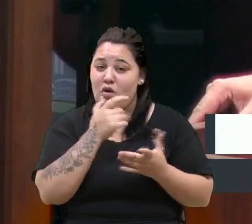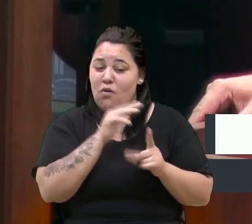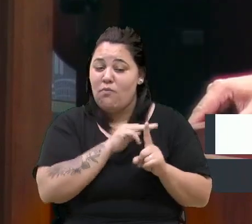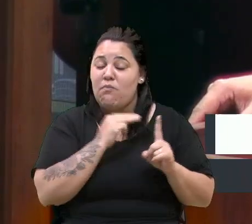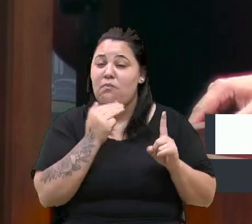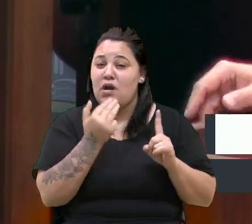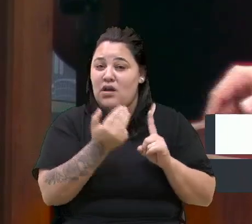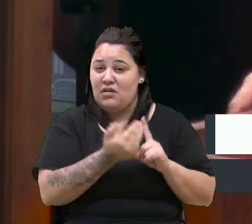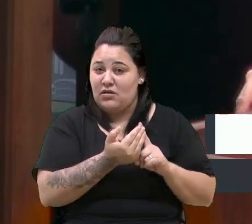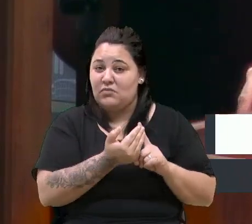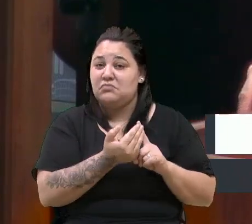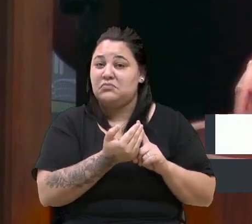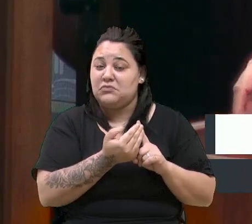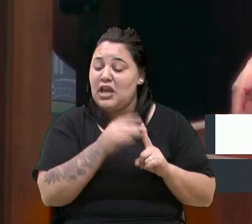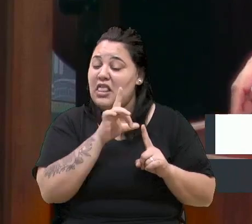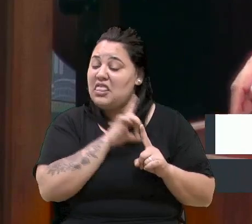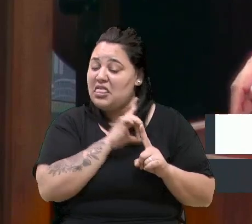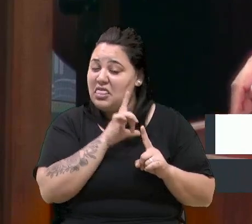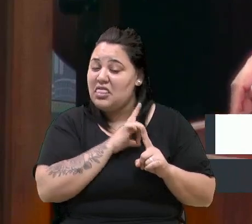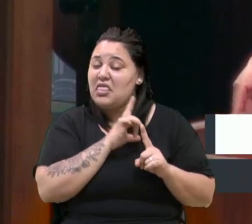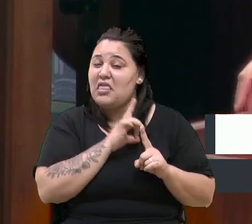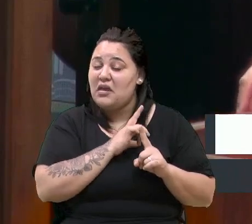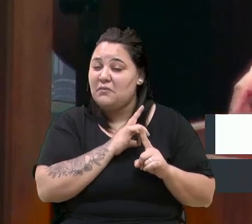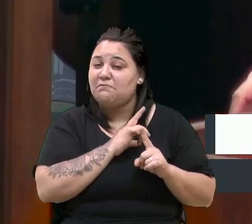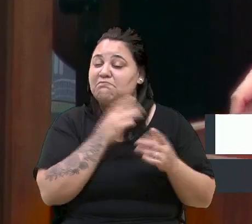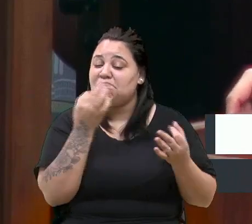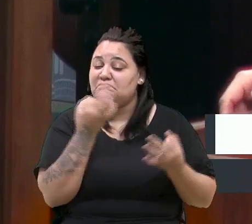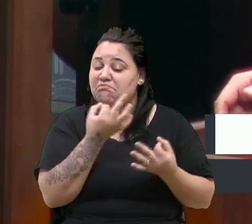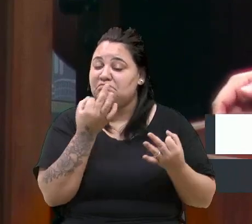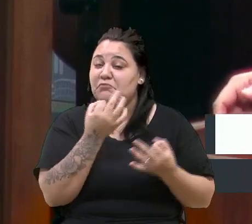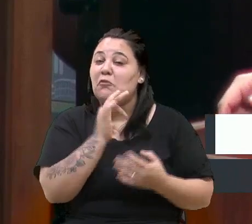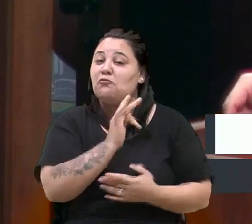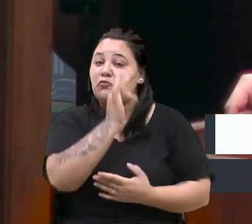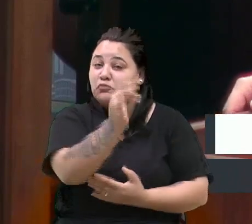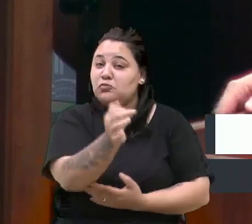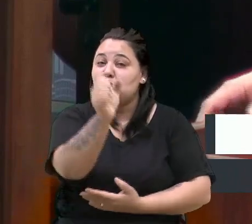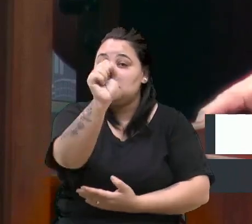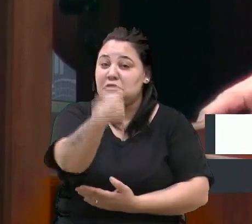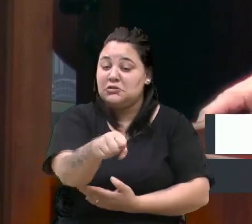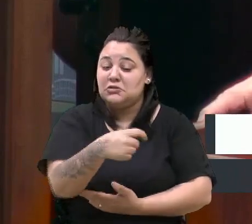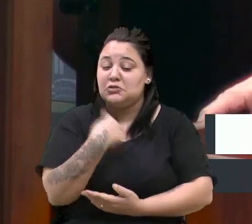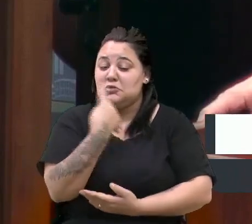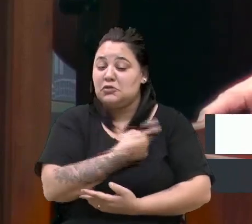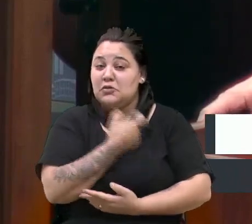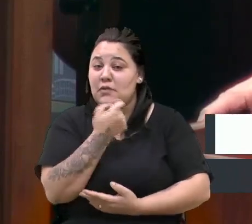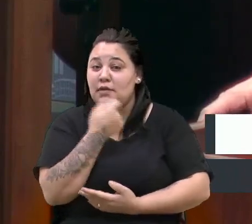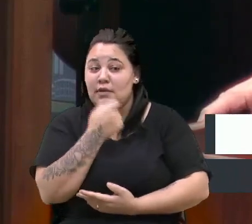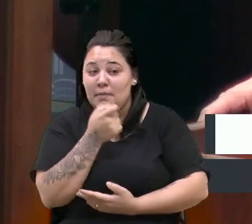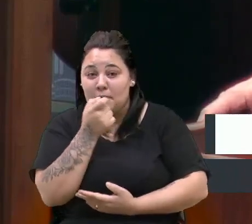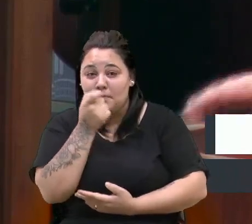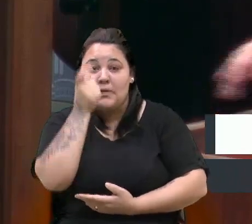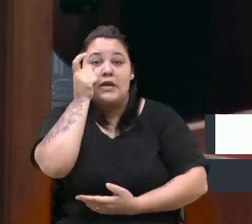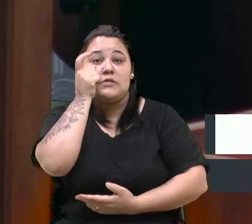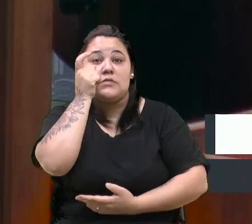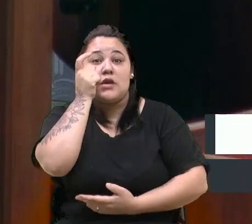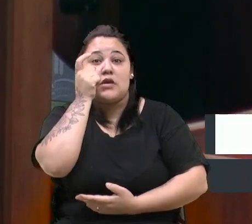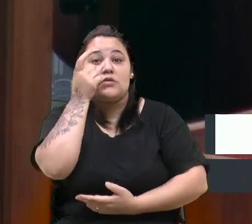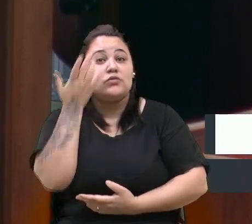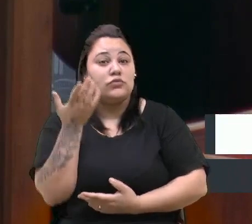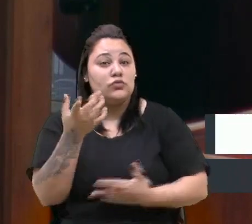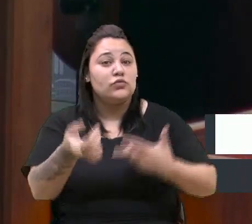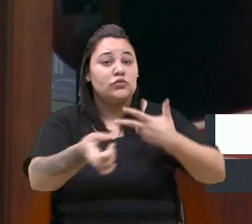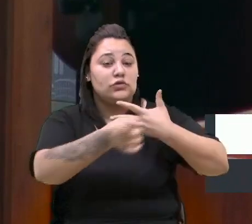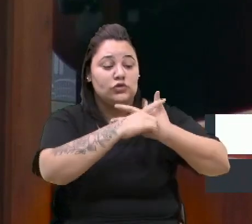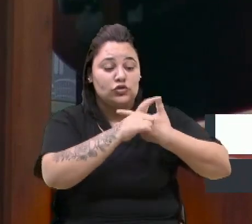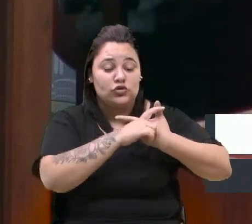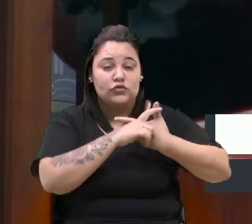extremamente promissor e que nós precisamos abrir os olhos, né? E o Poder Executivo,